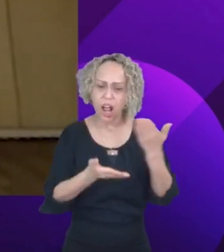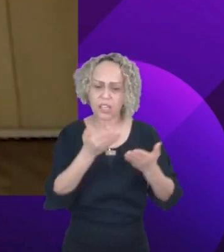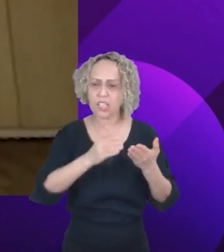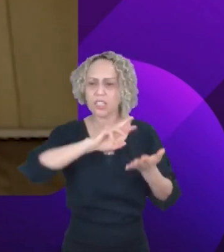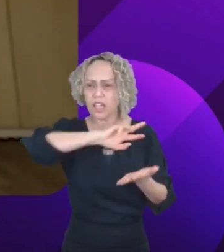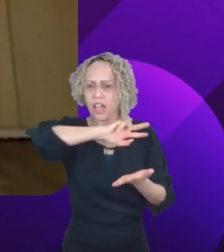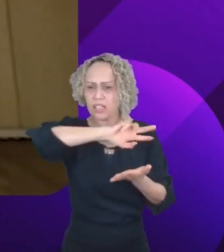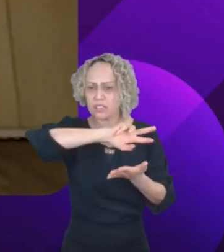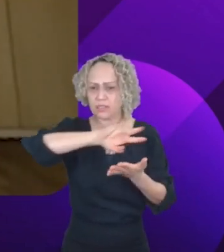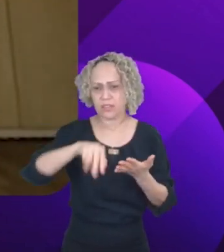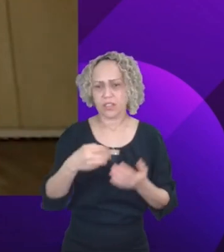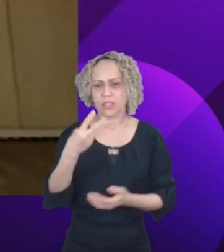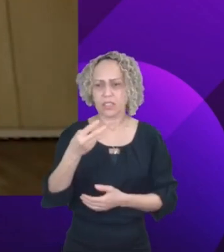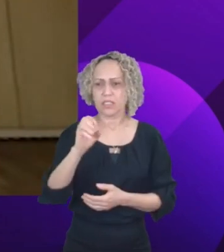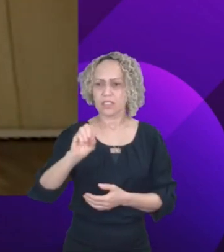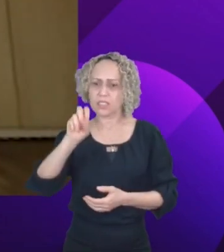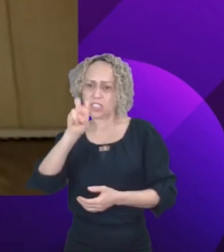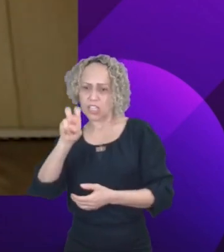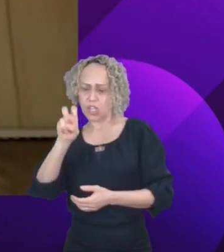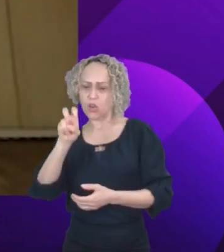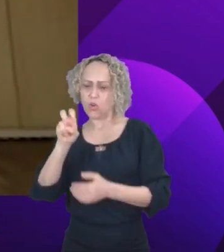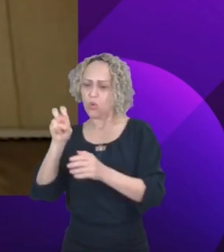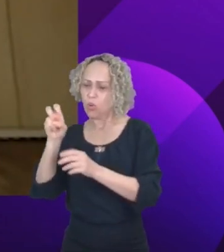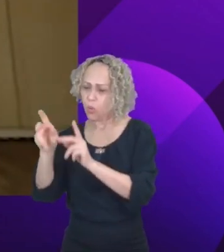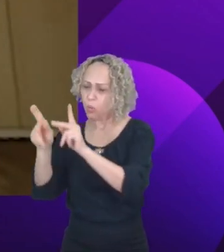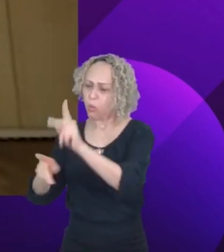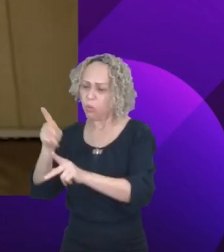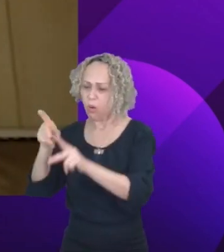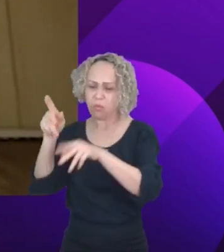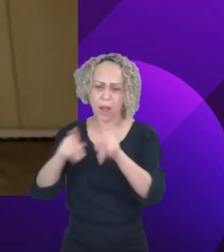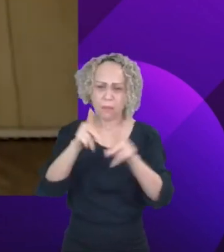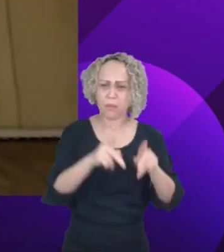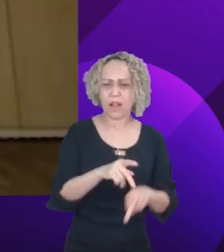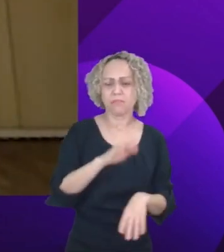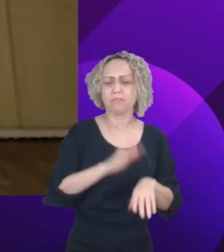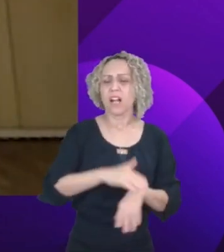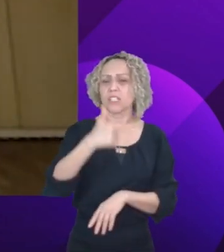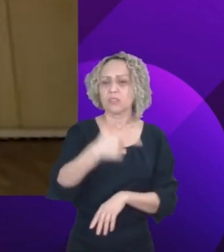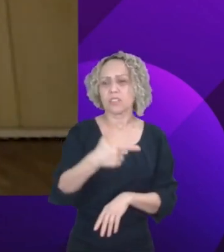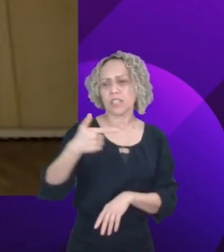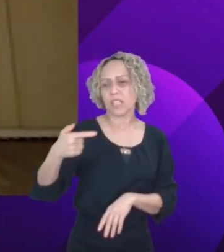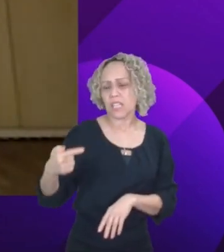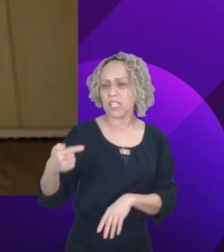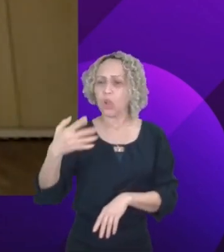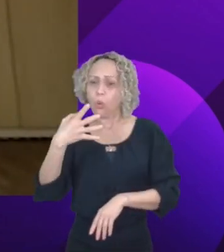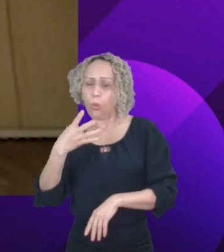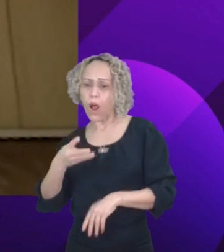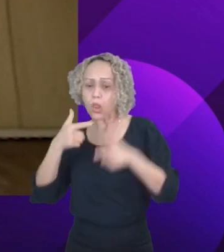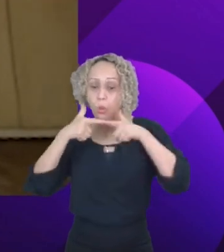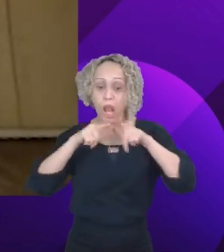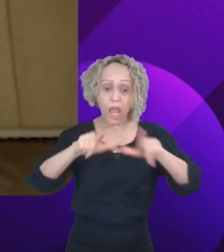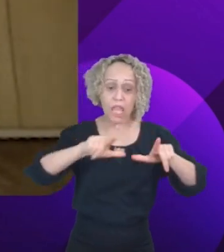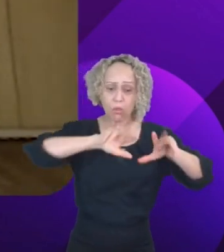povos, falantes de mais de 274 línguas, e que realmente não é um processo simples, né, da